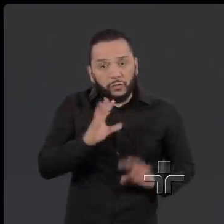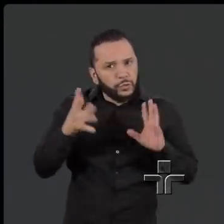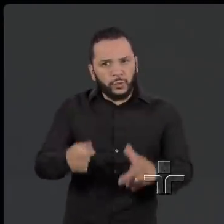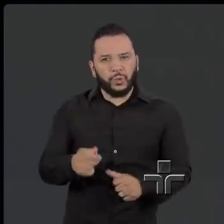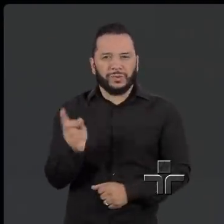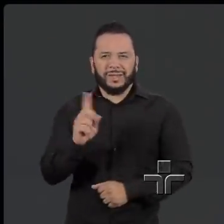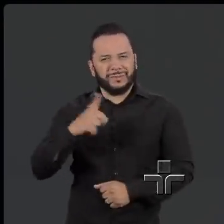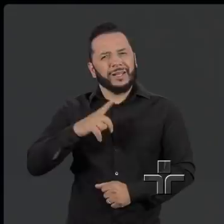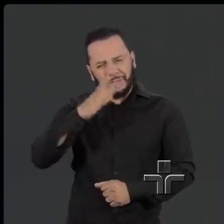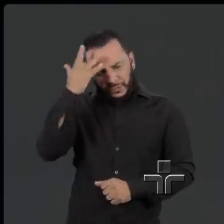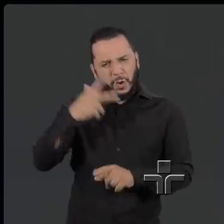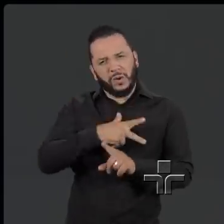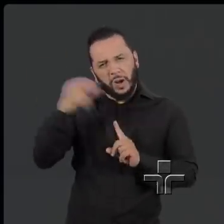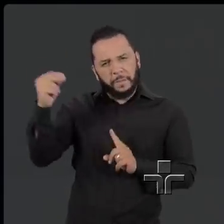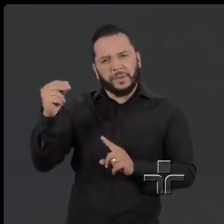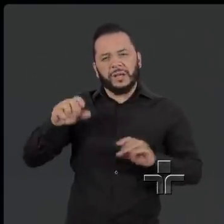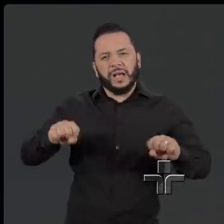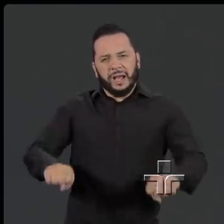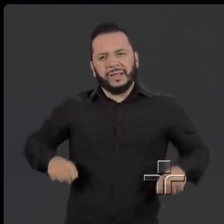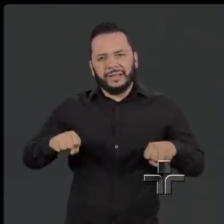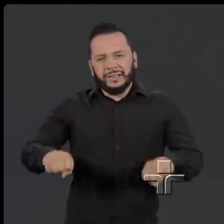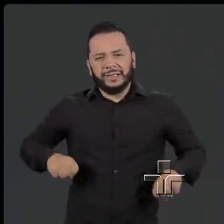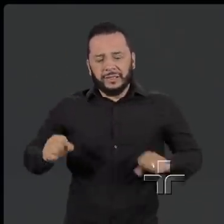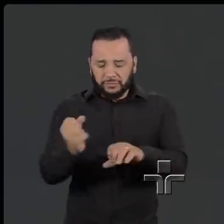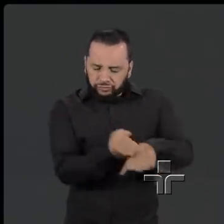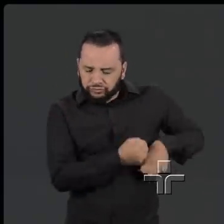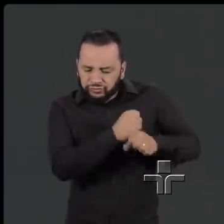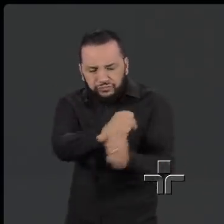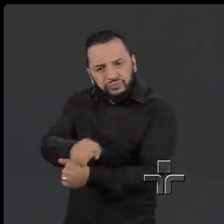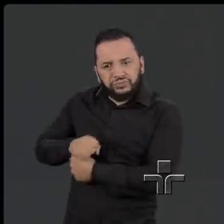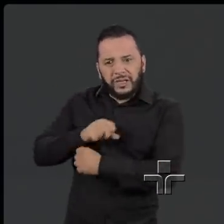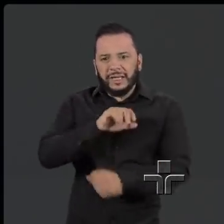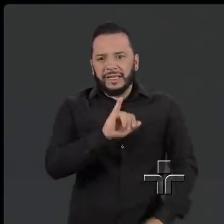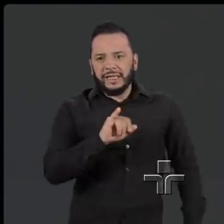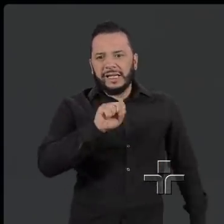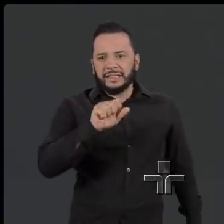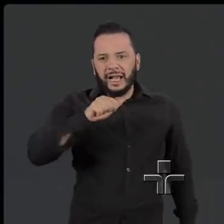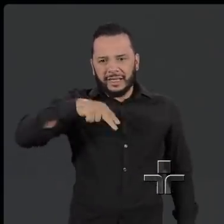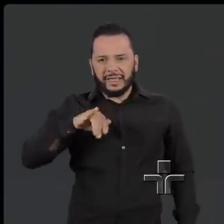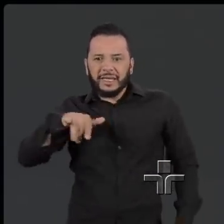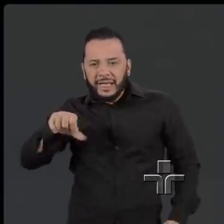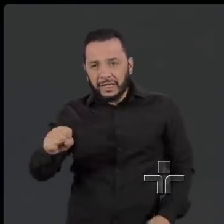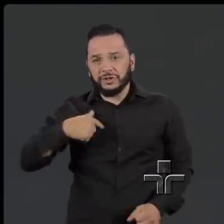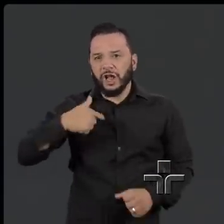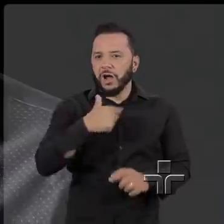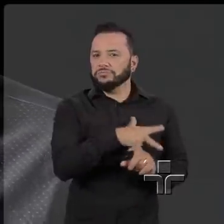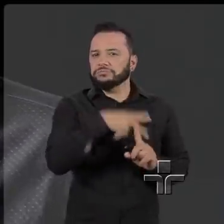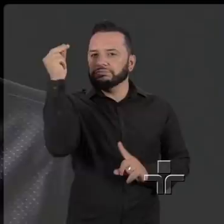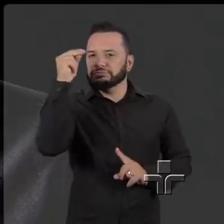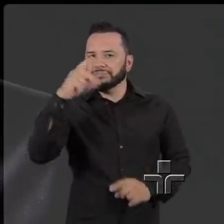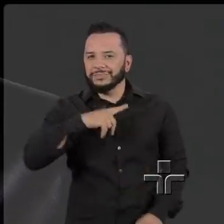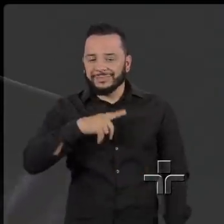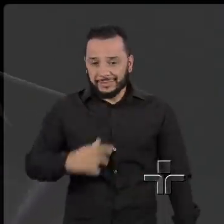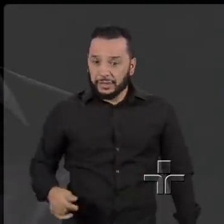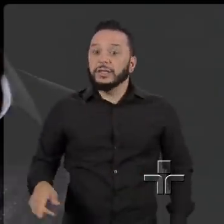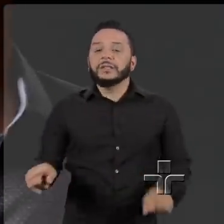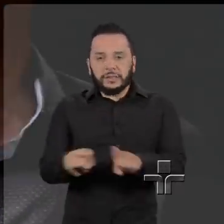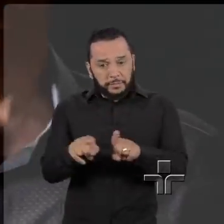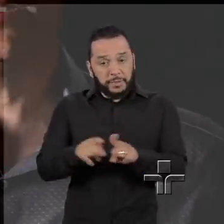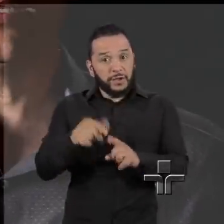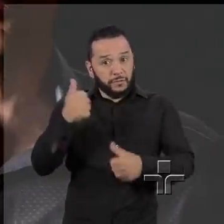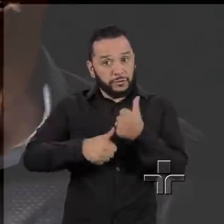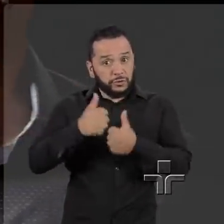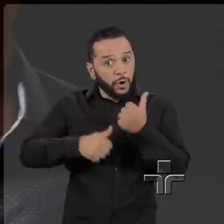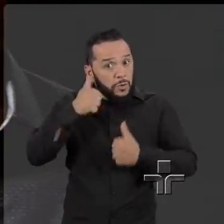Campeões já consagrados, como o nosso canoísta Isaquias Queiroz, seguiram mostrando vocação para a glória. Ano em que o nosso